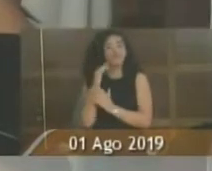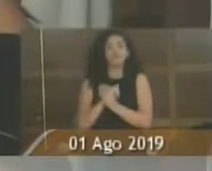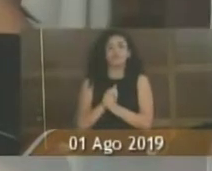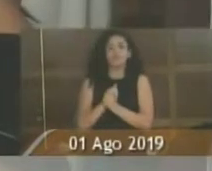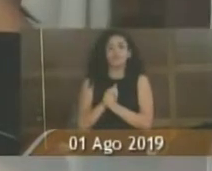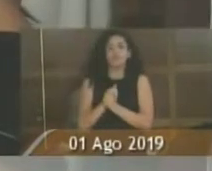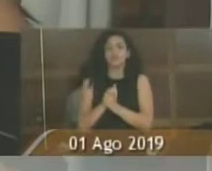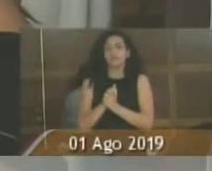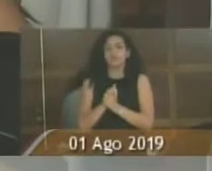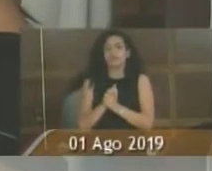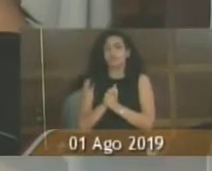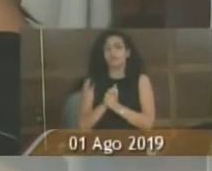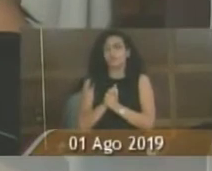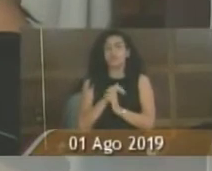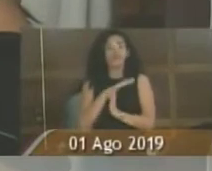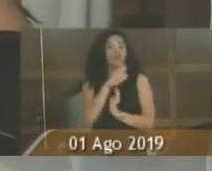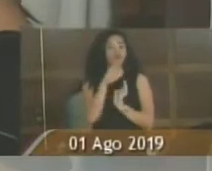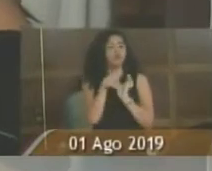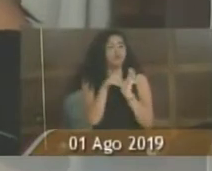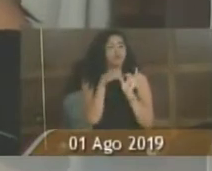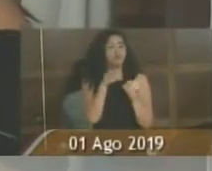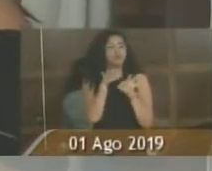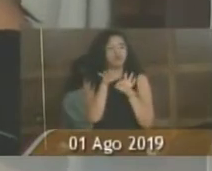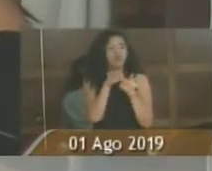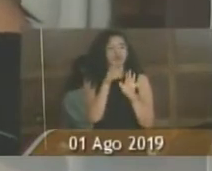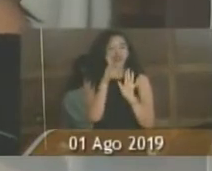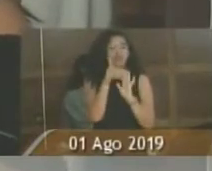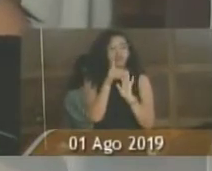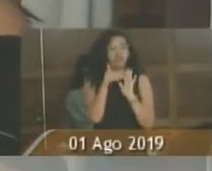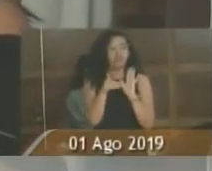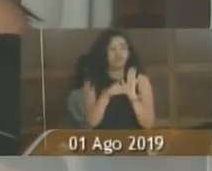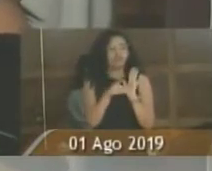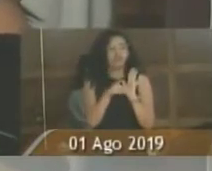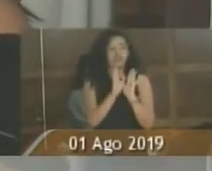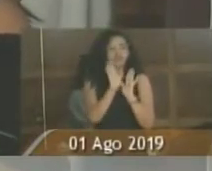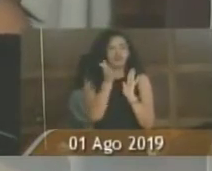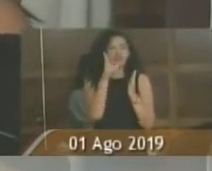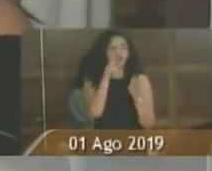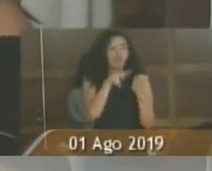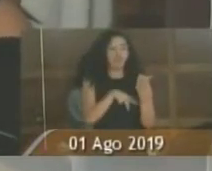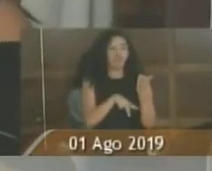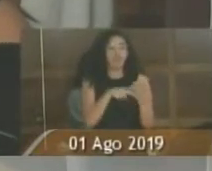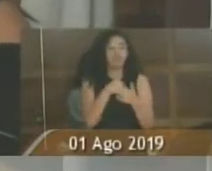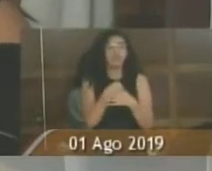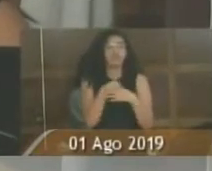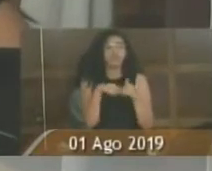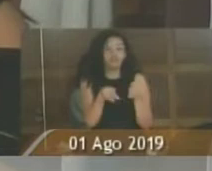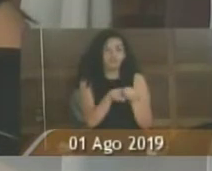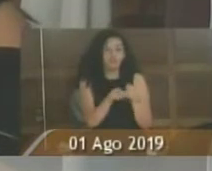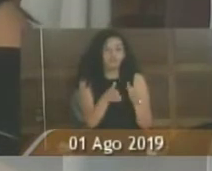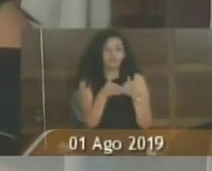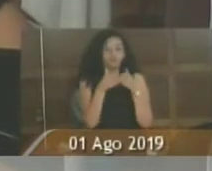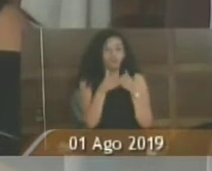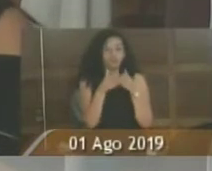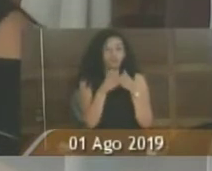e para todos os projetos de decreto legislativos já lidos no expediente também,